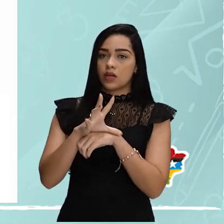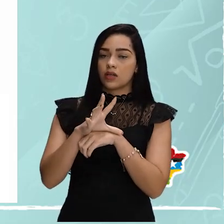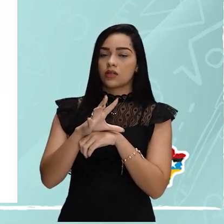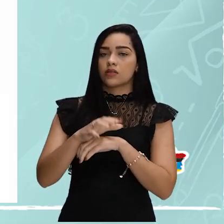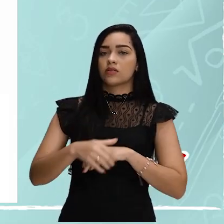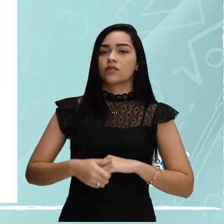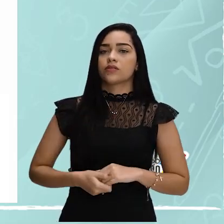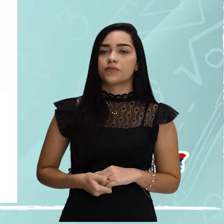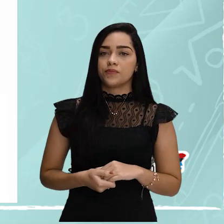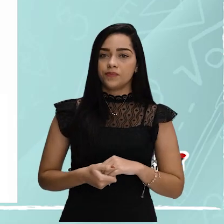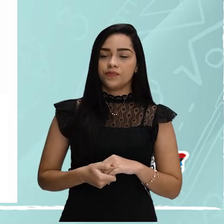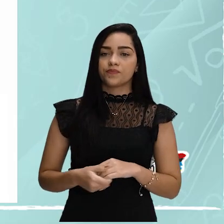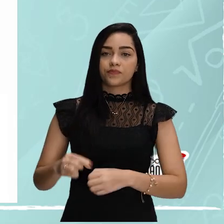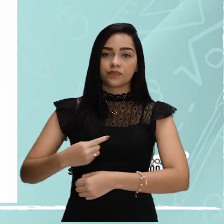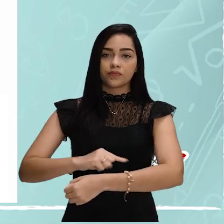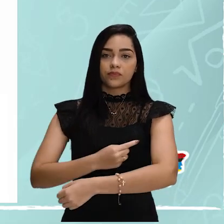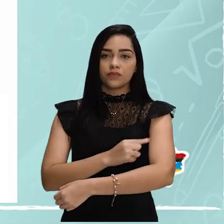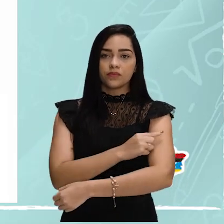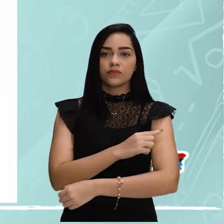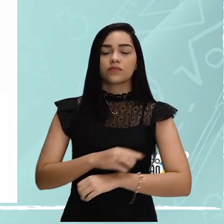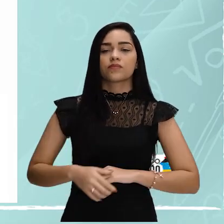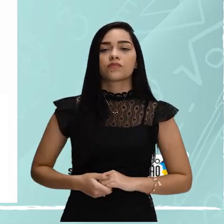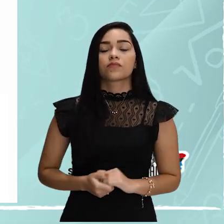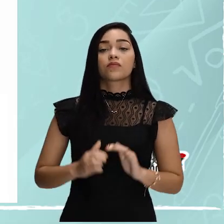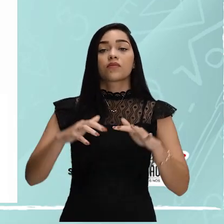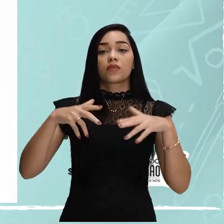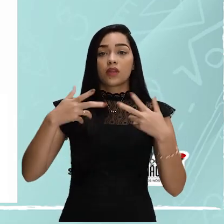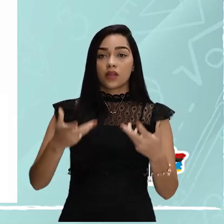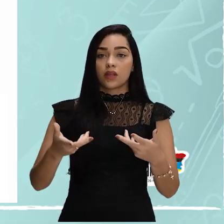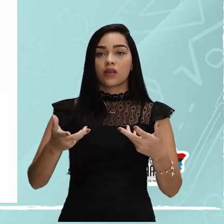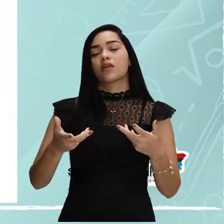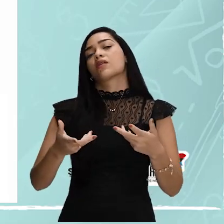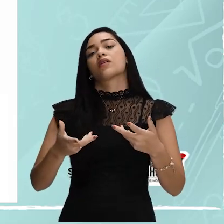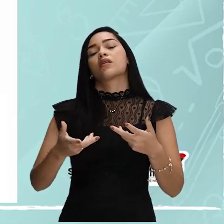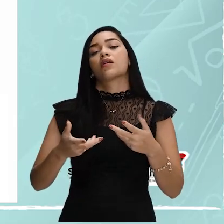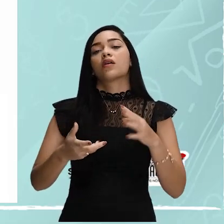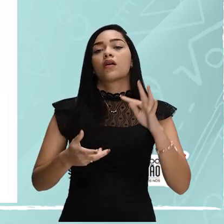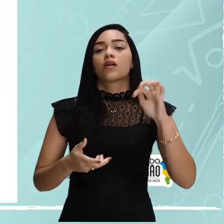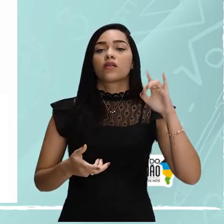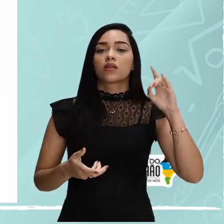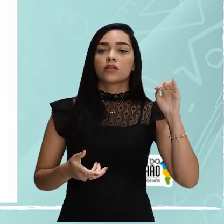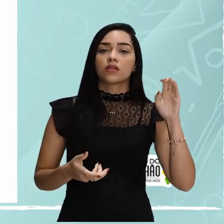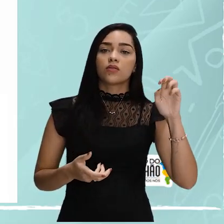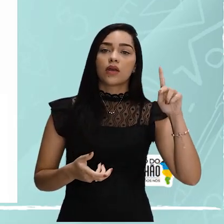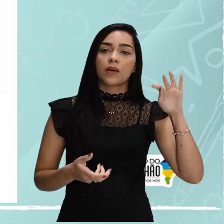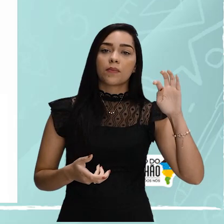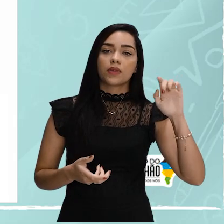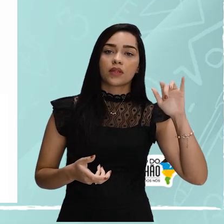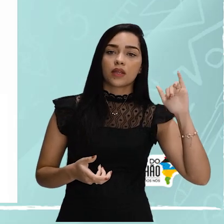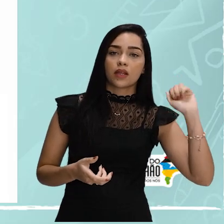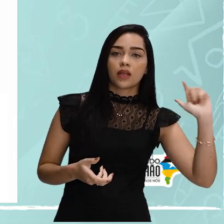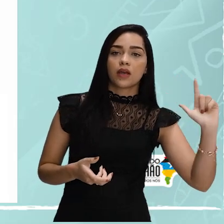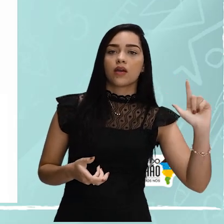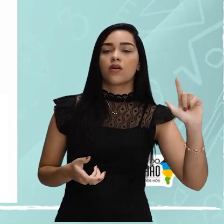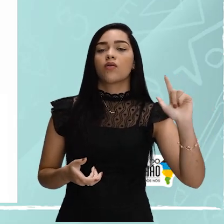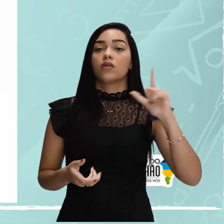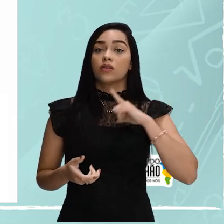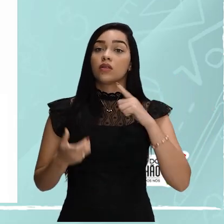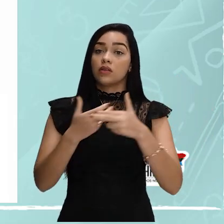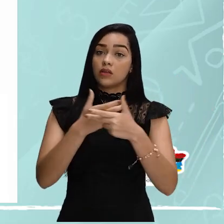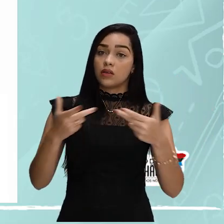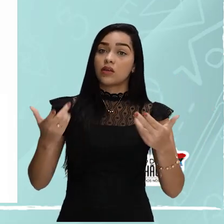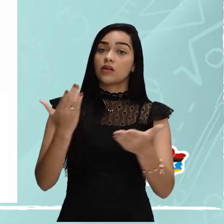na corrente sanguínea. Então, gente, isso foi tecido epitelial. Trouxe aqui bastante